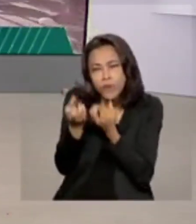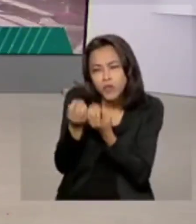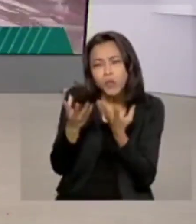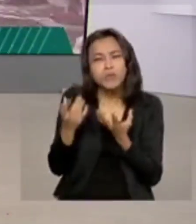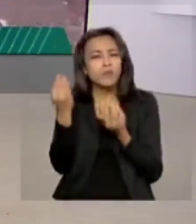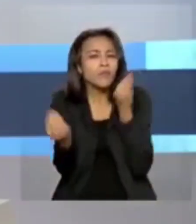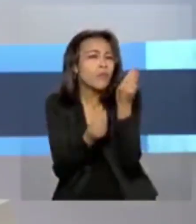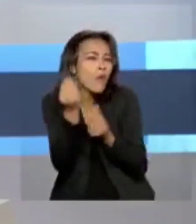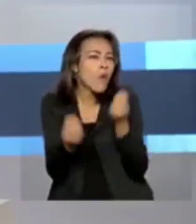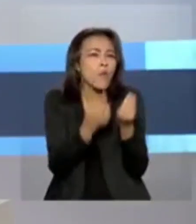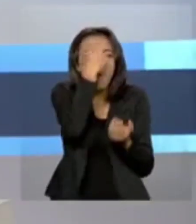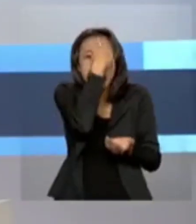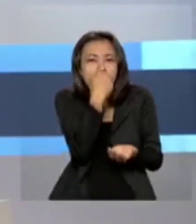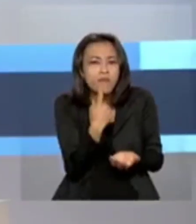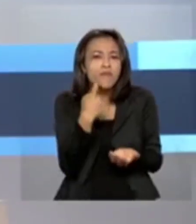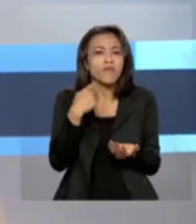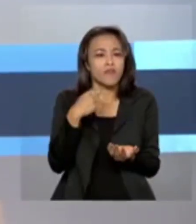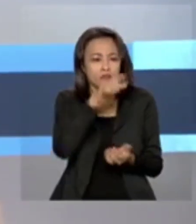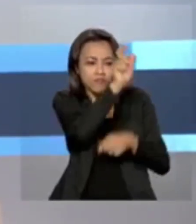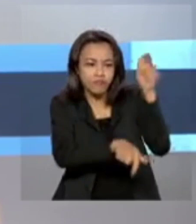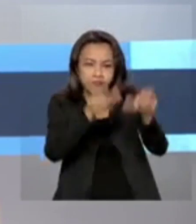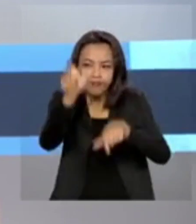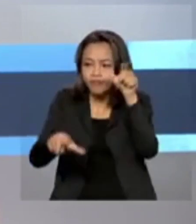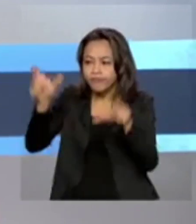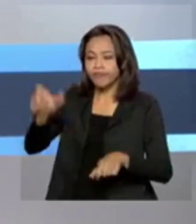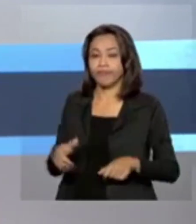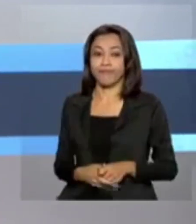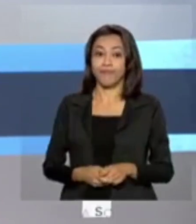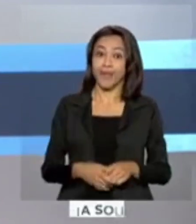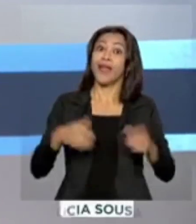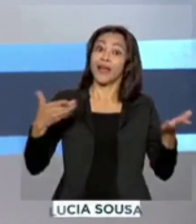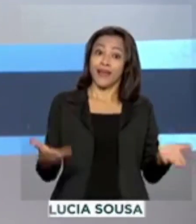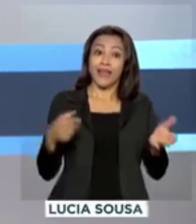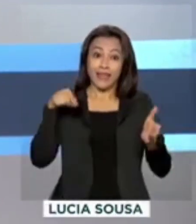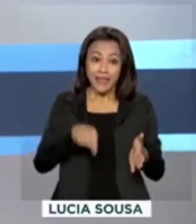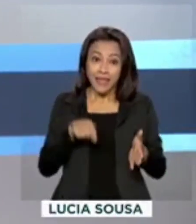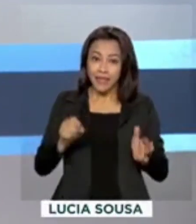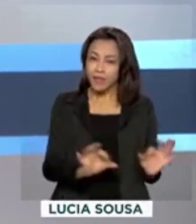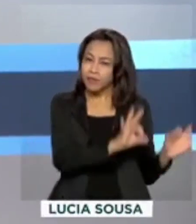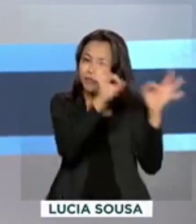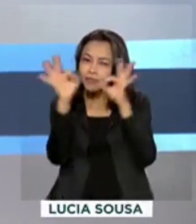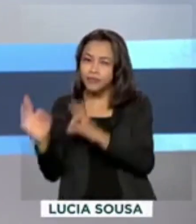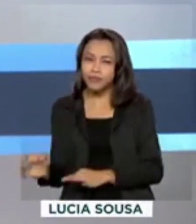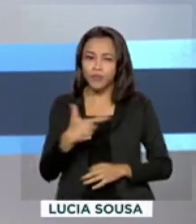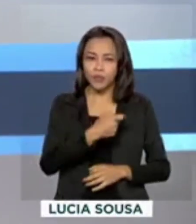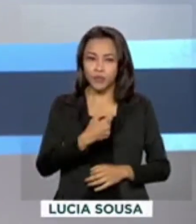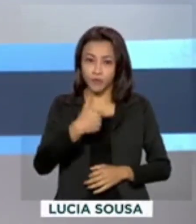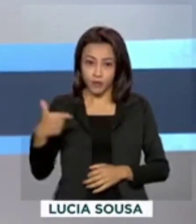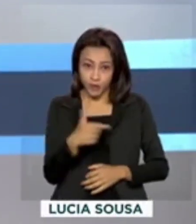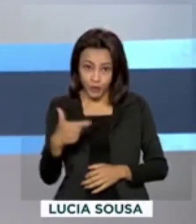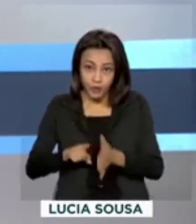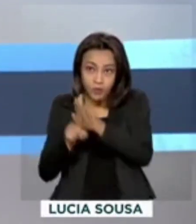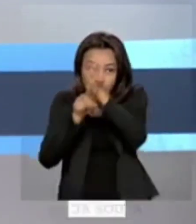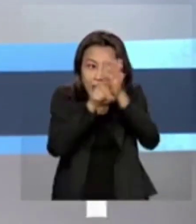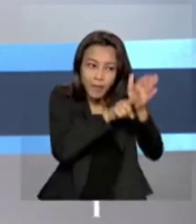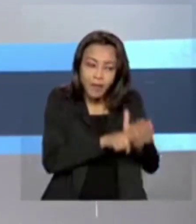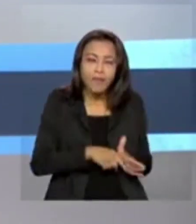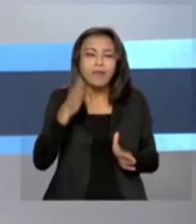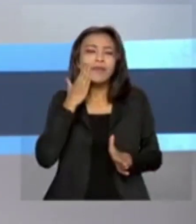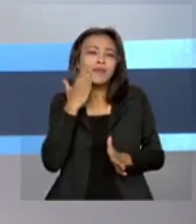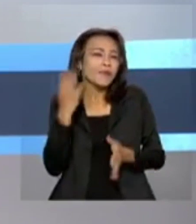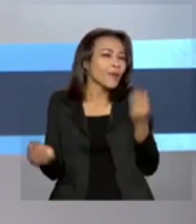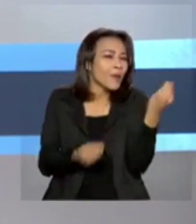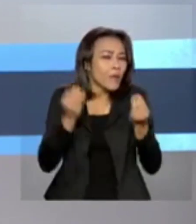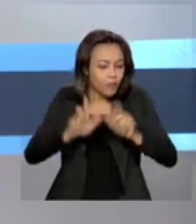da população. Na série sobre o Censo 2022, você vai saber detalhes dessa operação de enormes